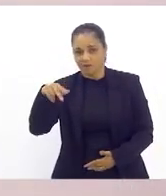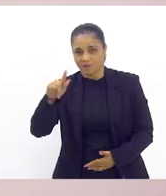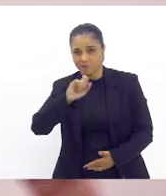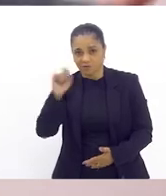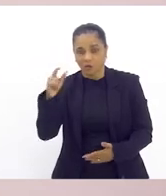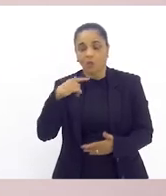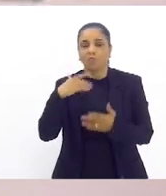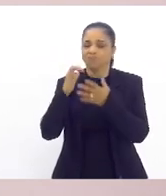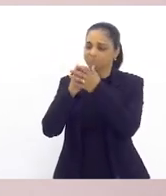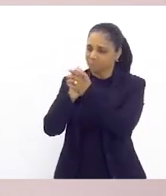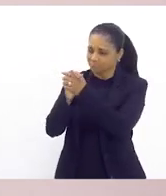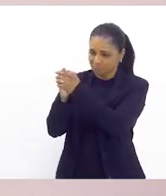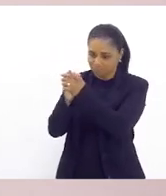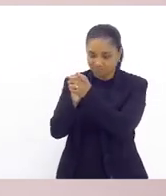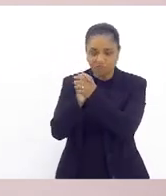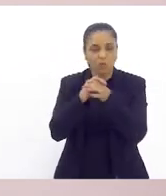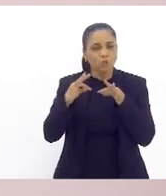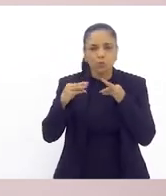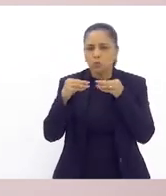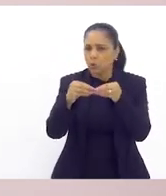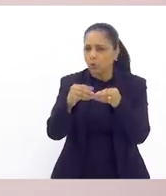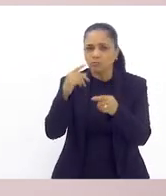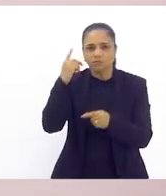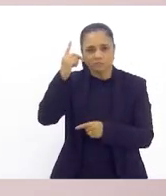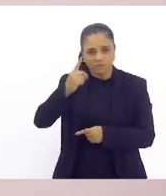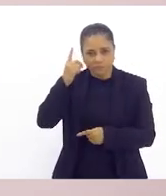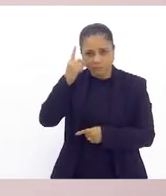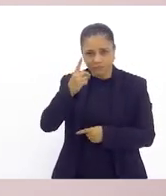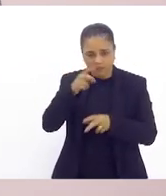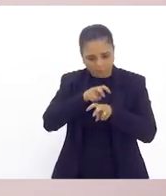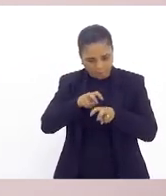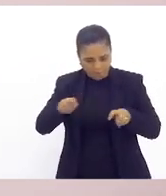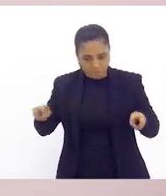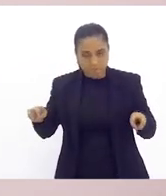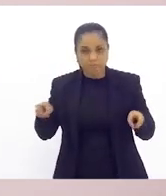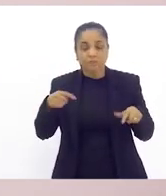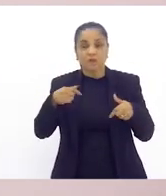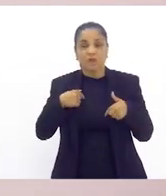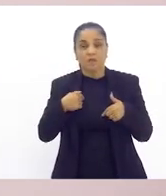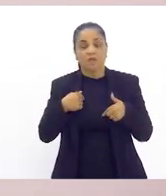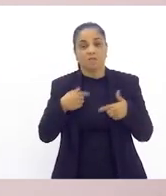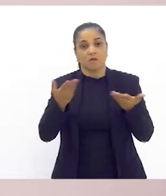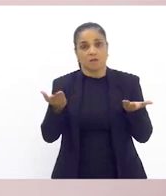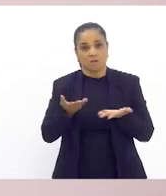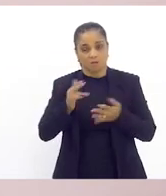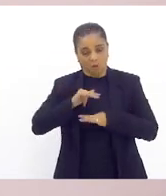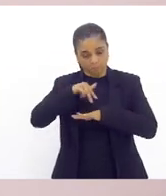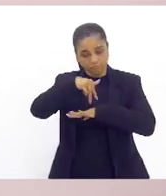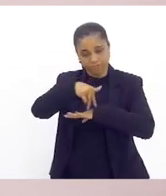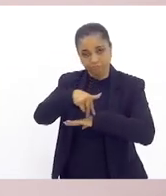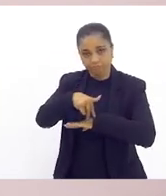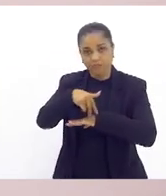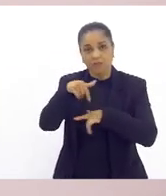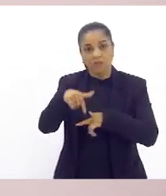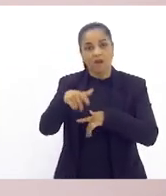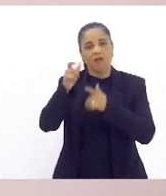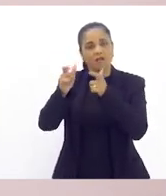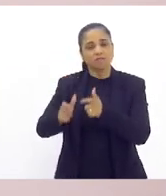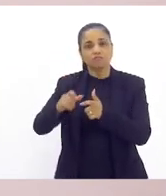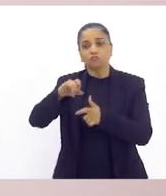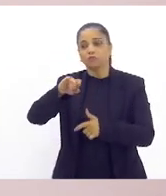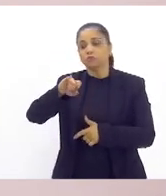presidente Thiago Rangel acompanhando todos os deputados da mesa e falar aqui que a gente lá em São João da Barra